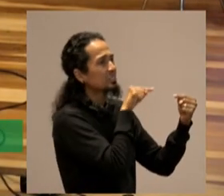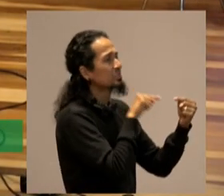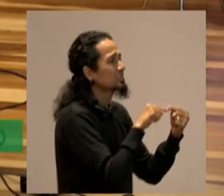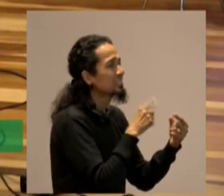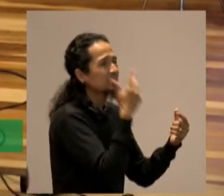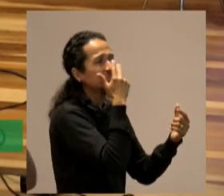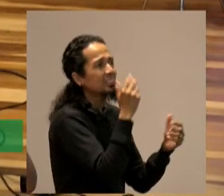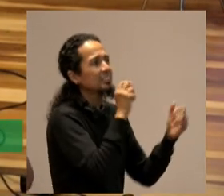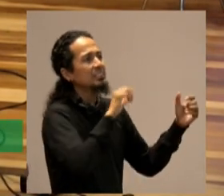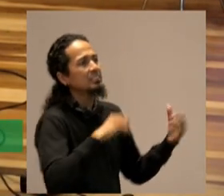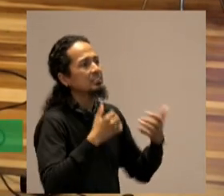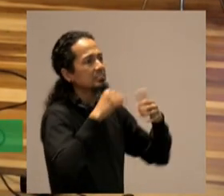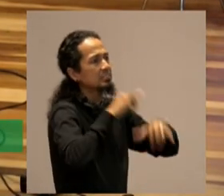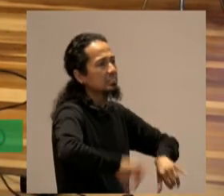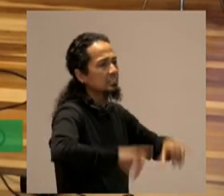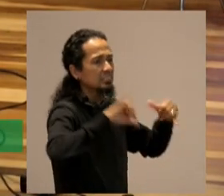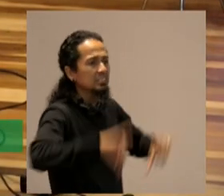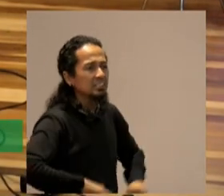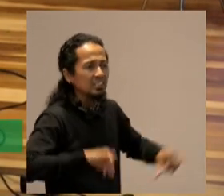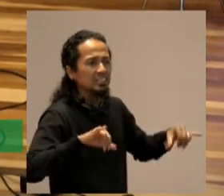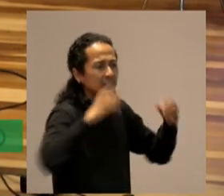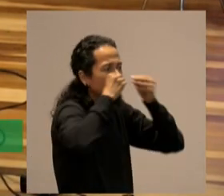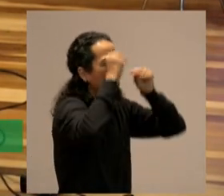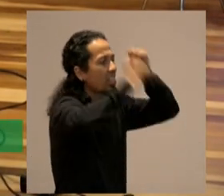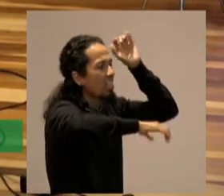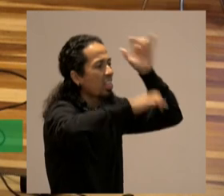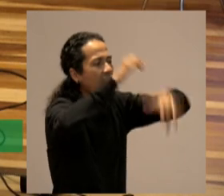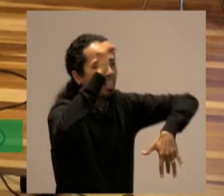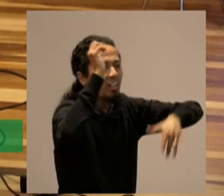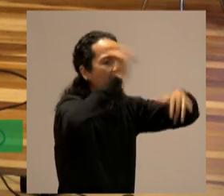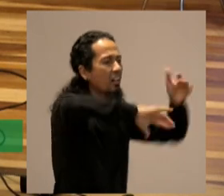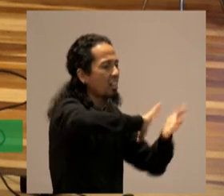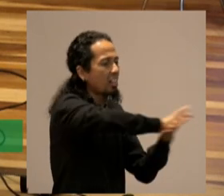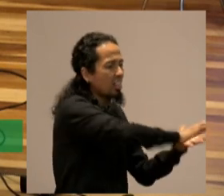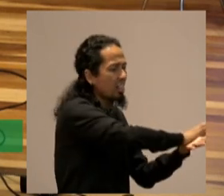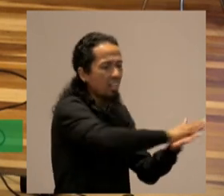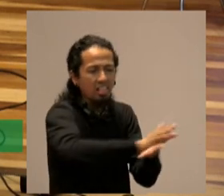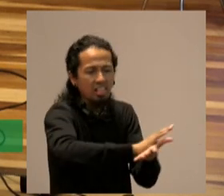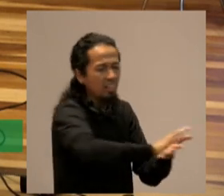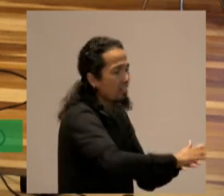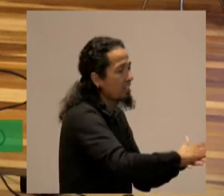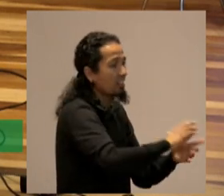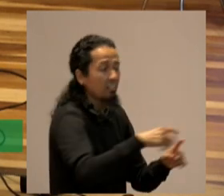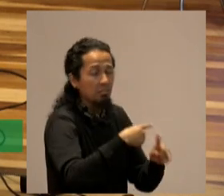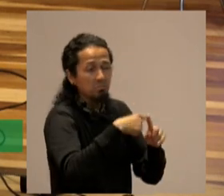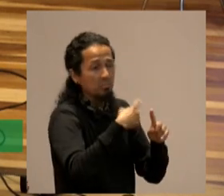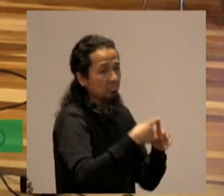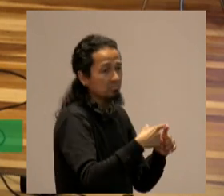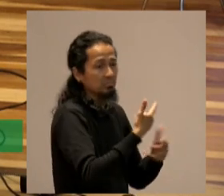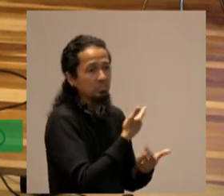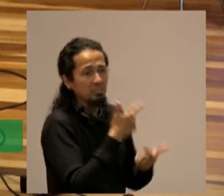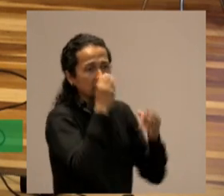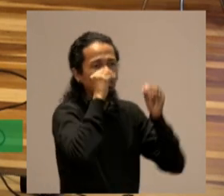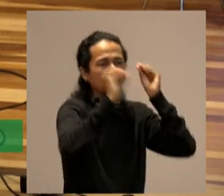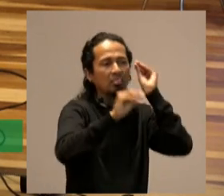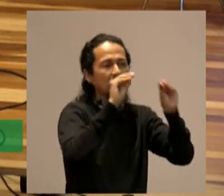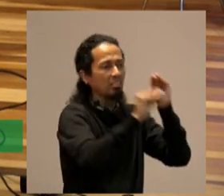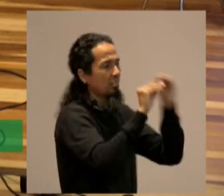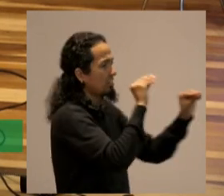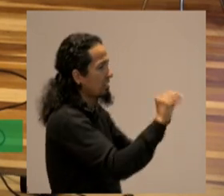segregação do pai que renegou a criação. Refém da intolerância dessa